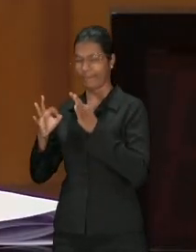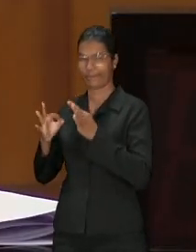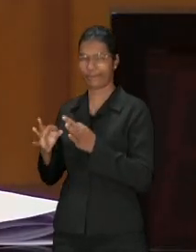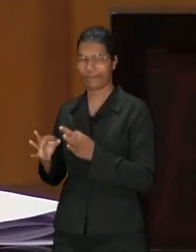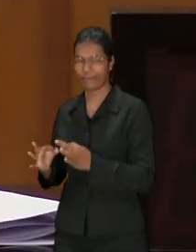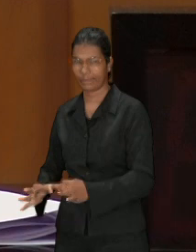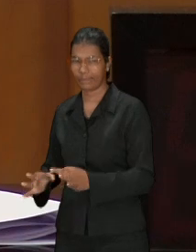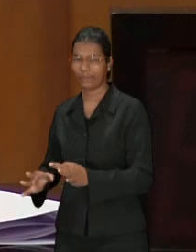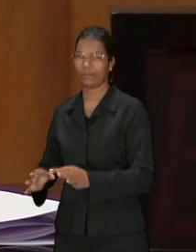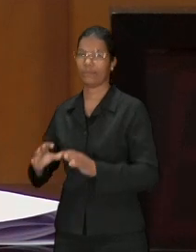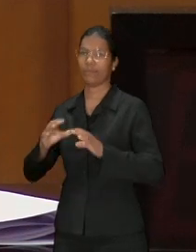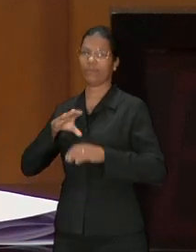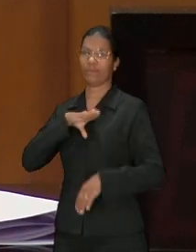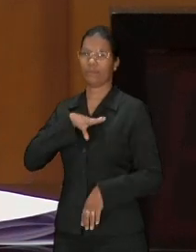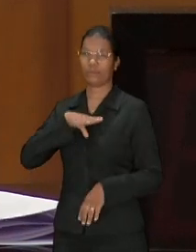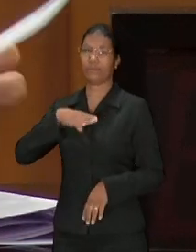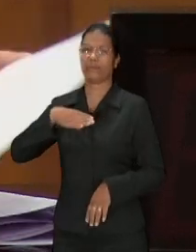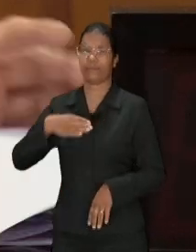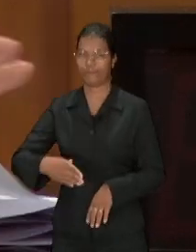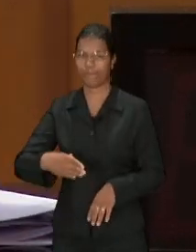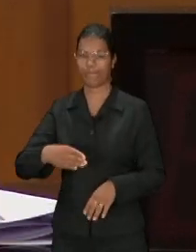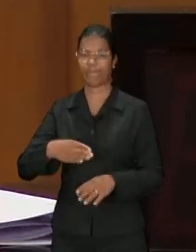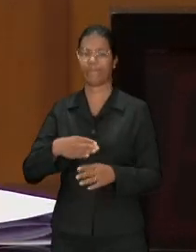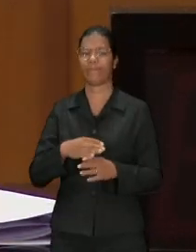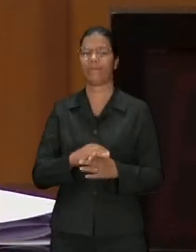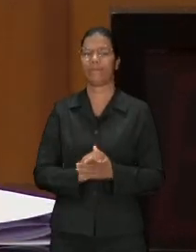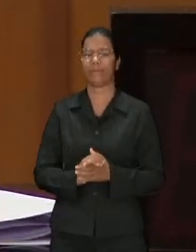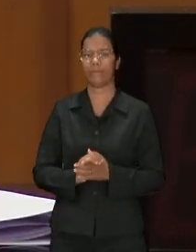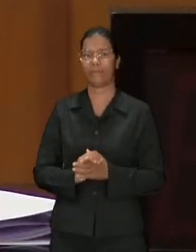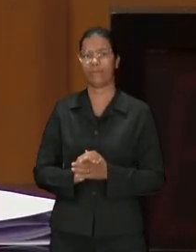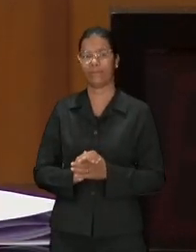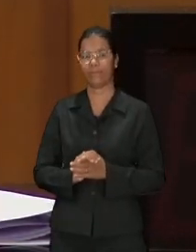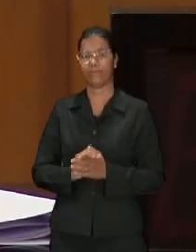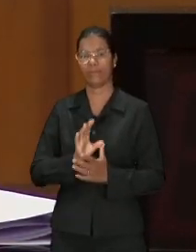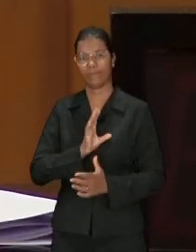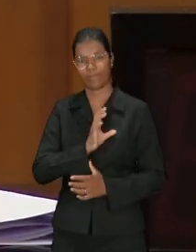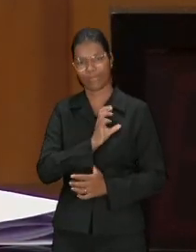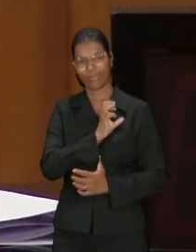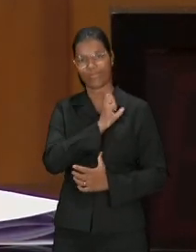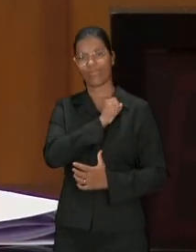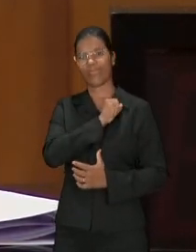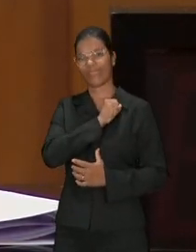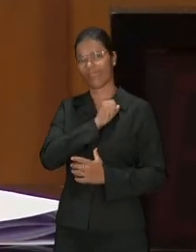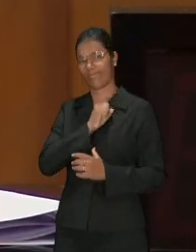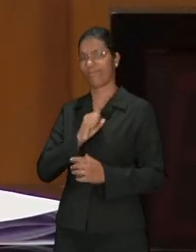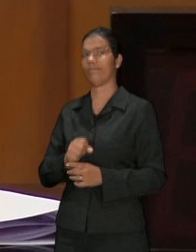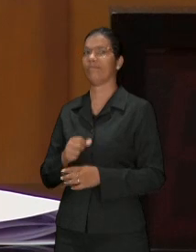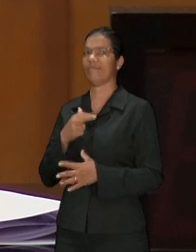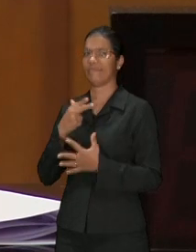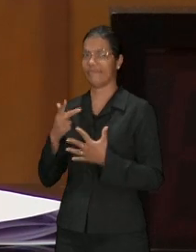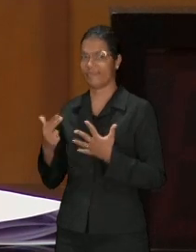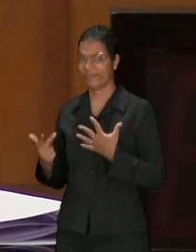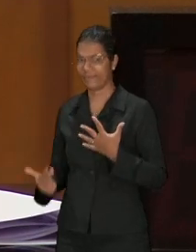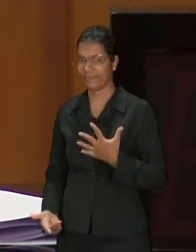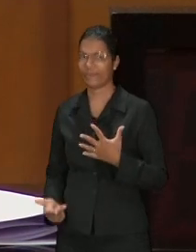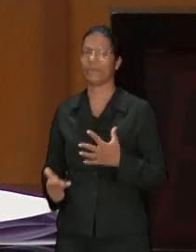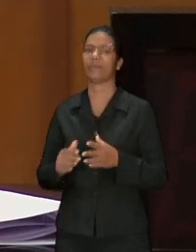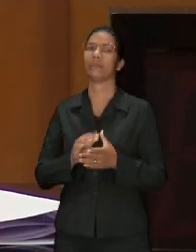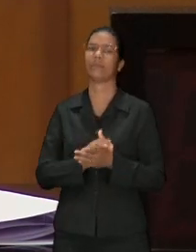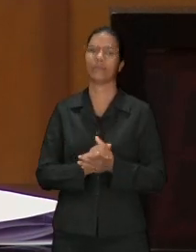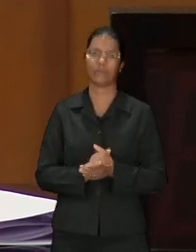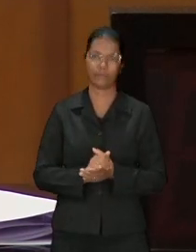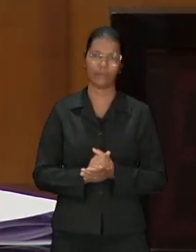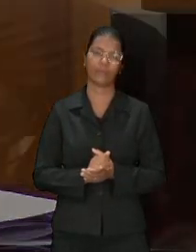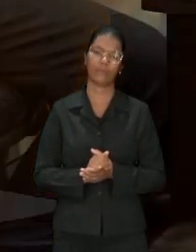zelo, coragem e, acima de tudo, com muito amor e dedicação, contribuindo